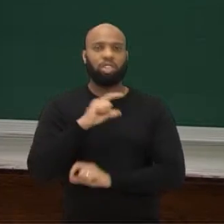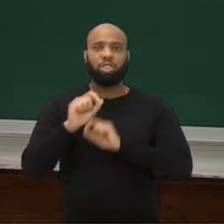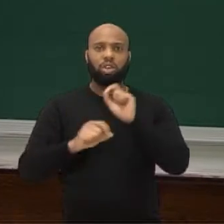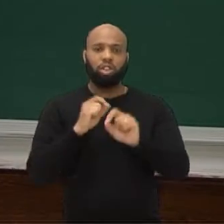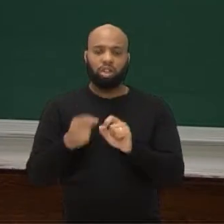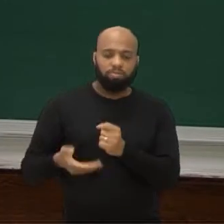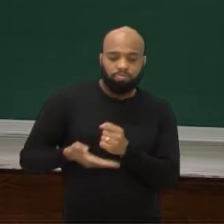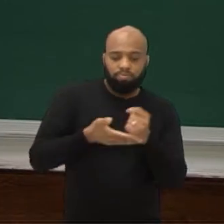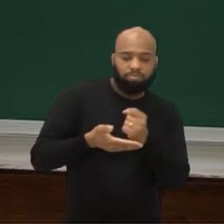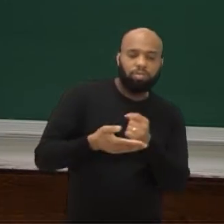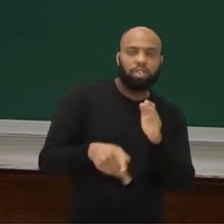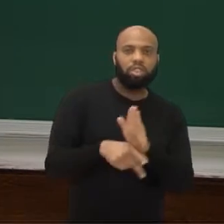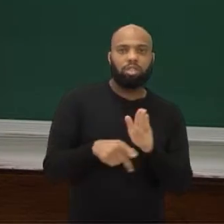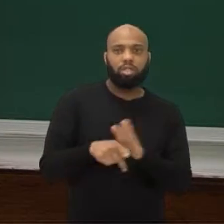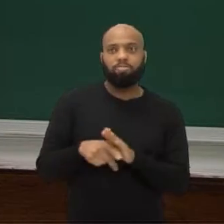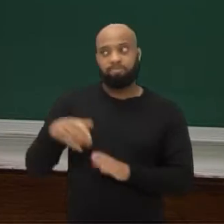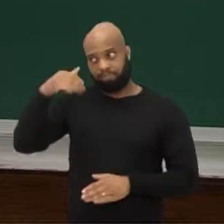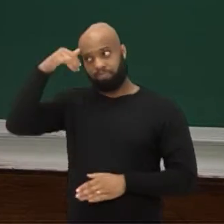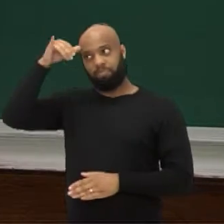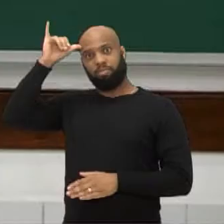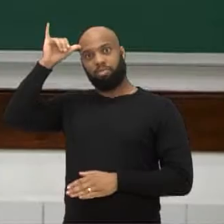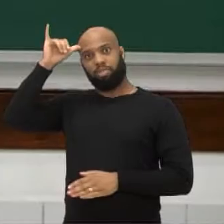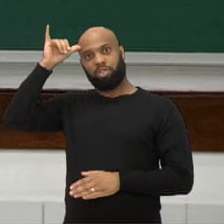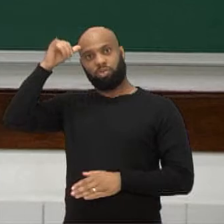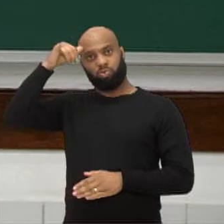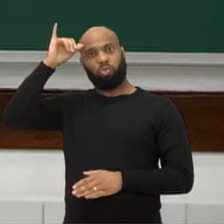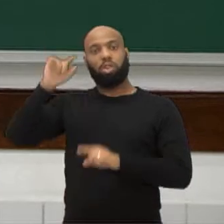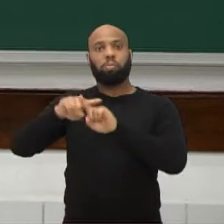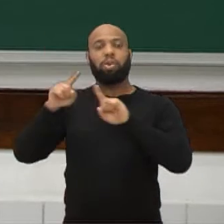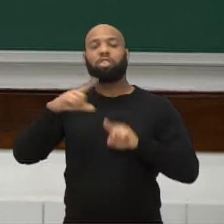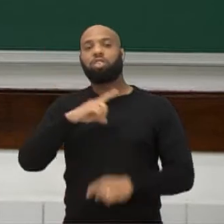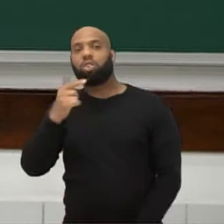gado. É claro, outros produtos também eram